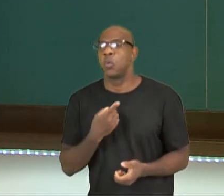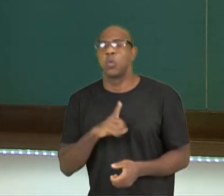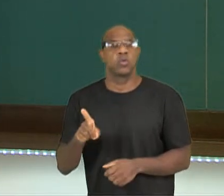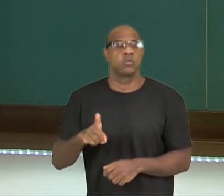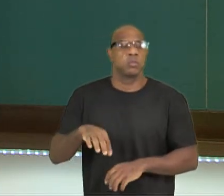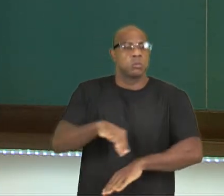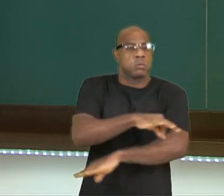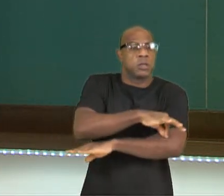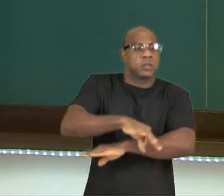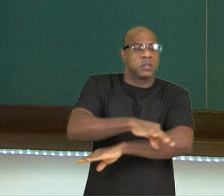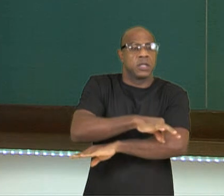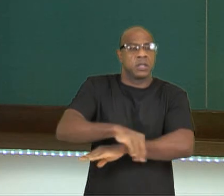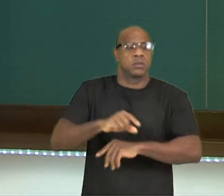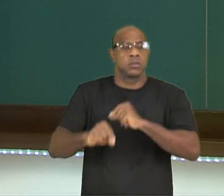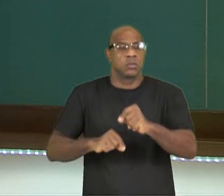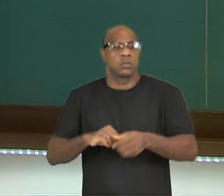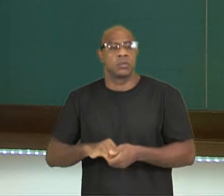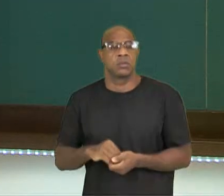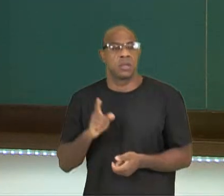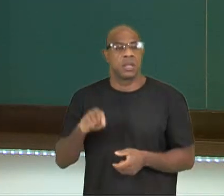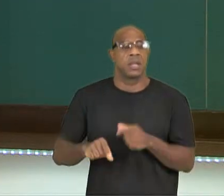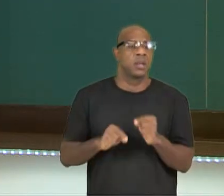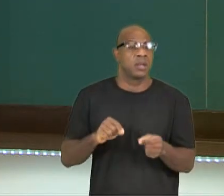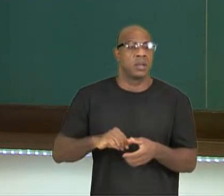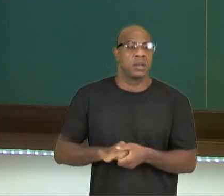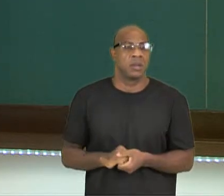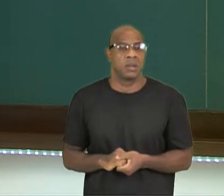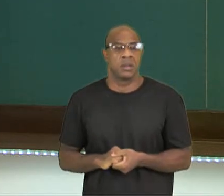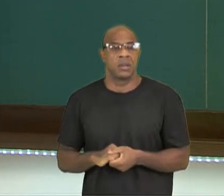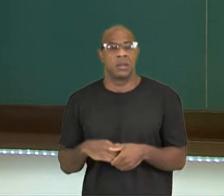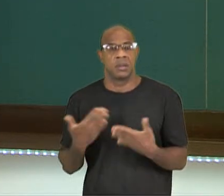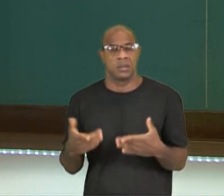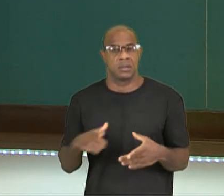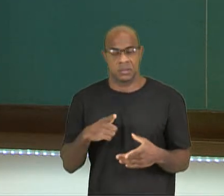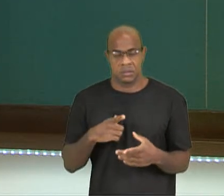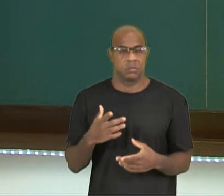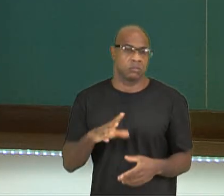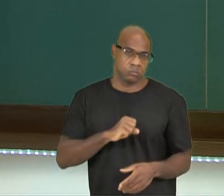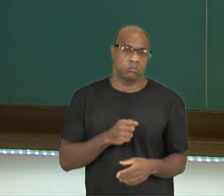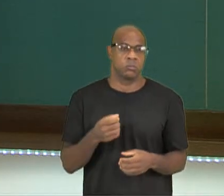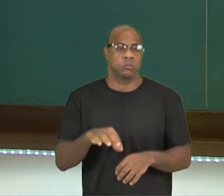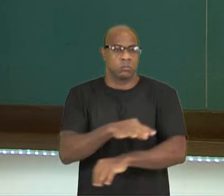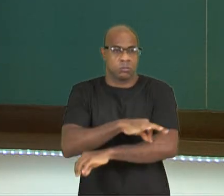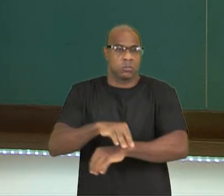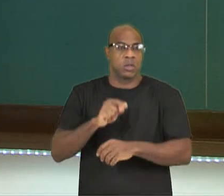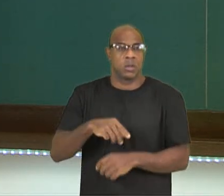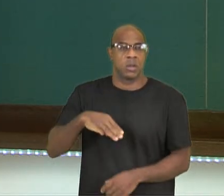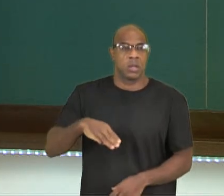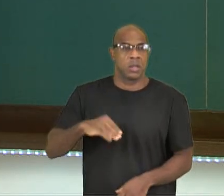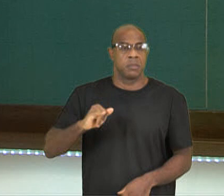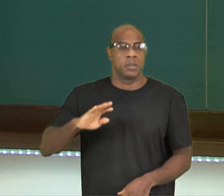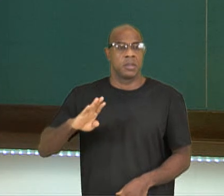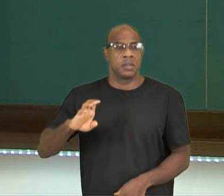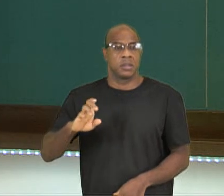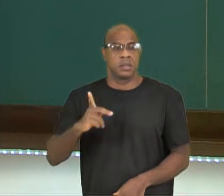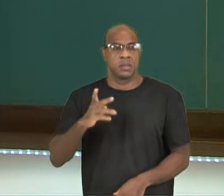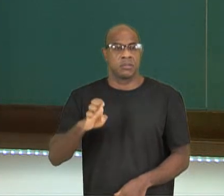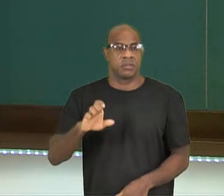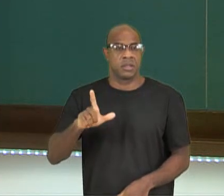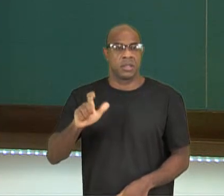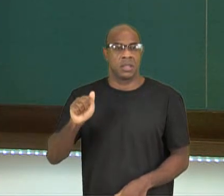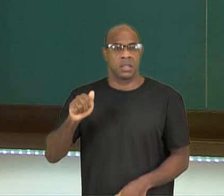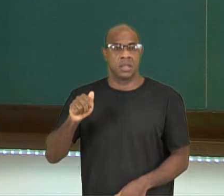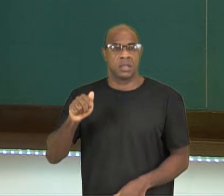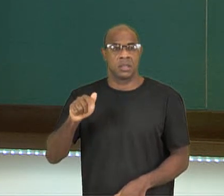o Michelangelo. Ele fez a cúpula e ele não chegou a ficar vivo, porque morreu com 89 anos, para ver